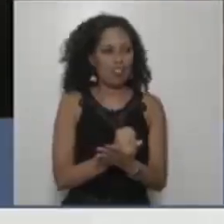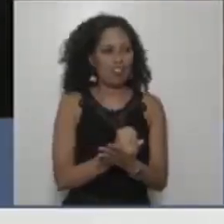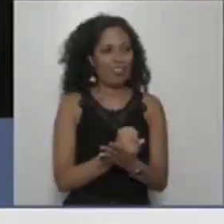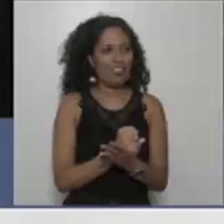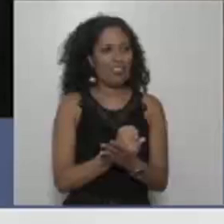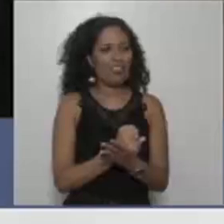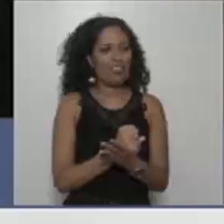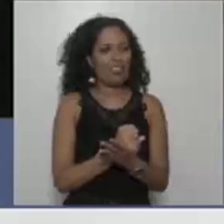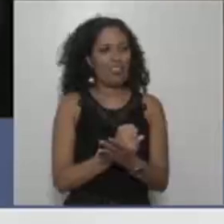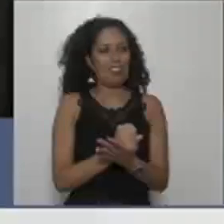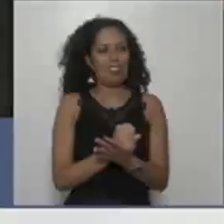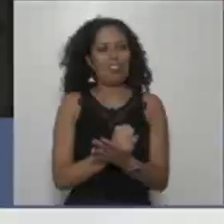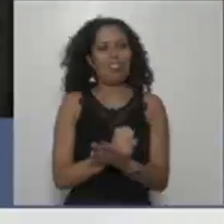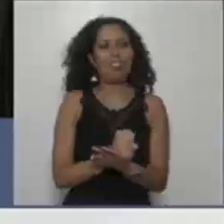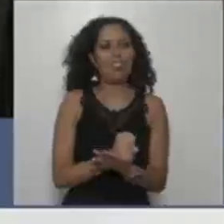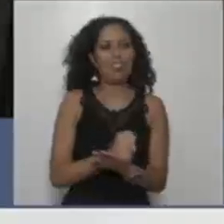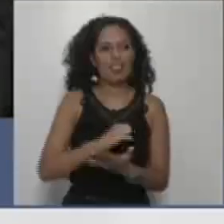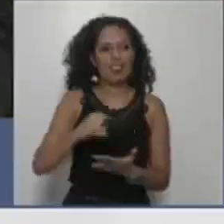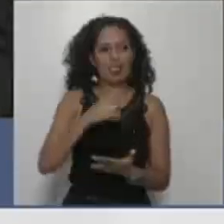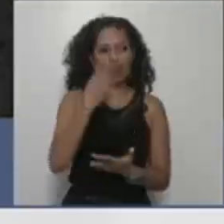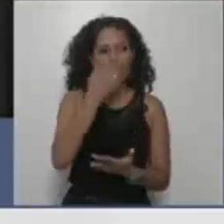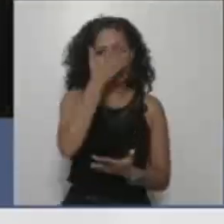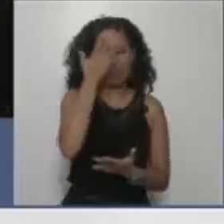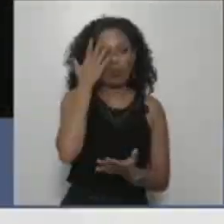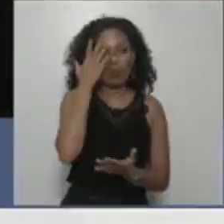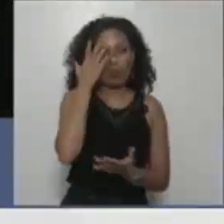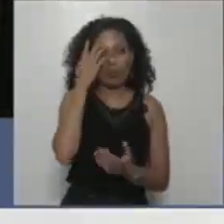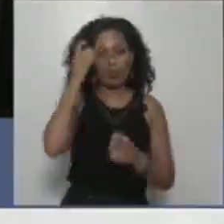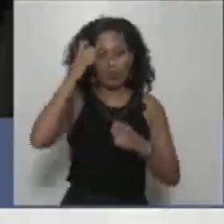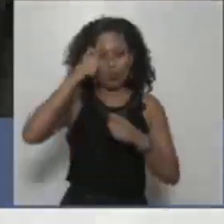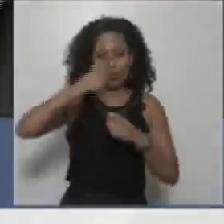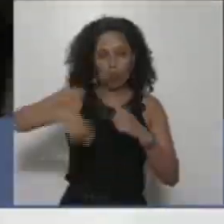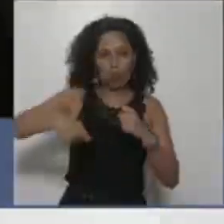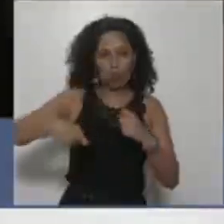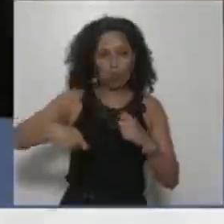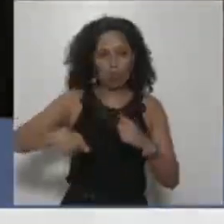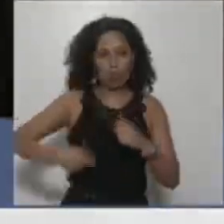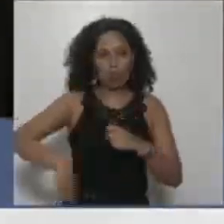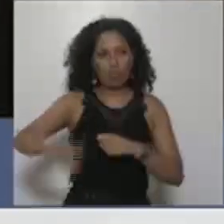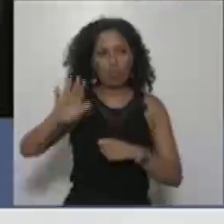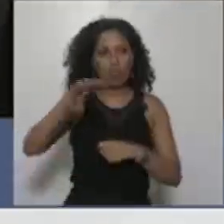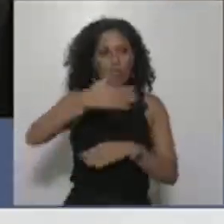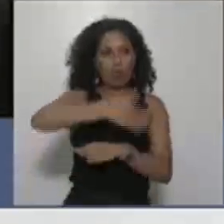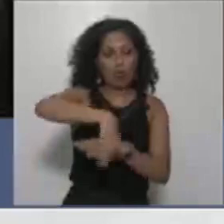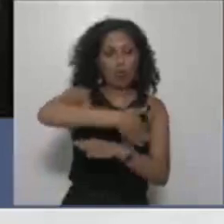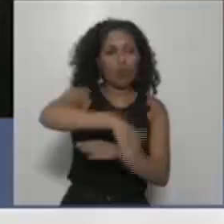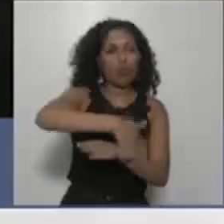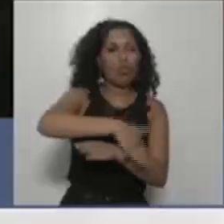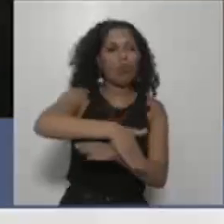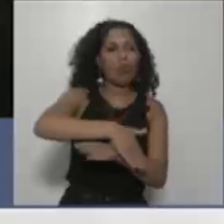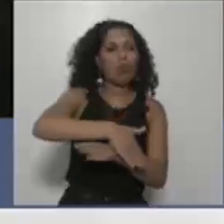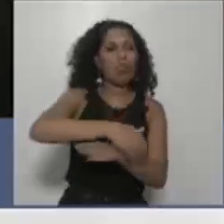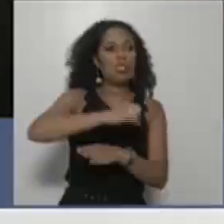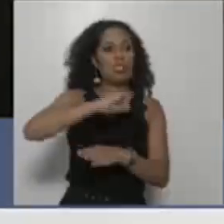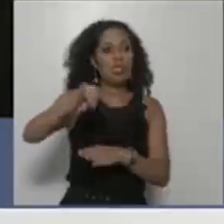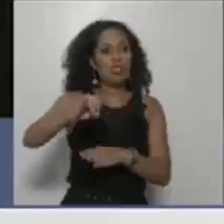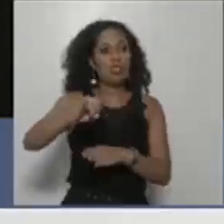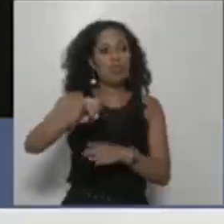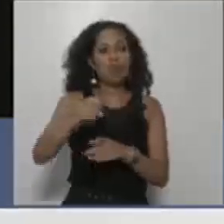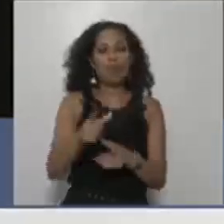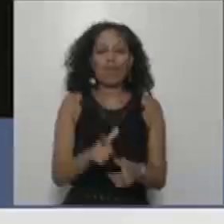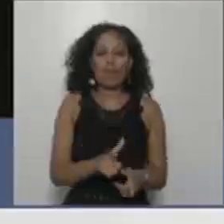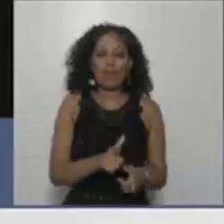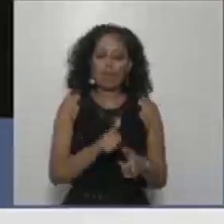ser maravilhoso se o cara que comete um abuso sexual, ele saísse da cadeia somente